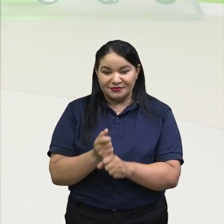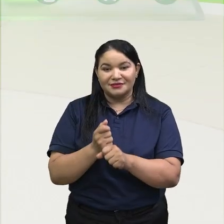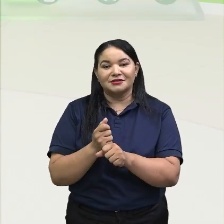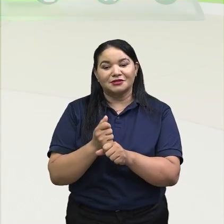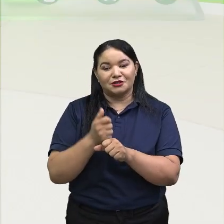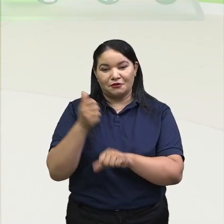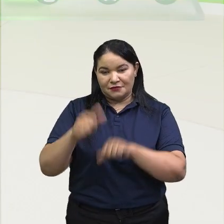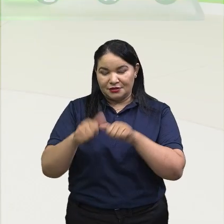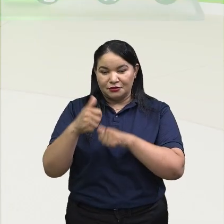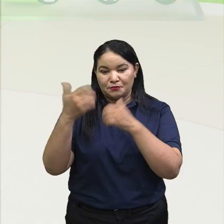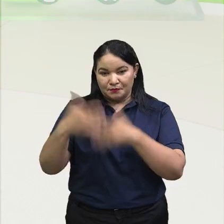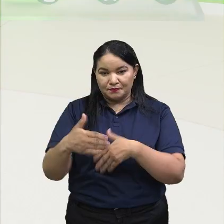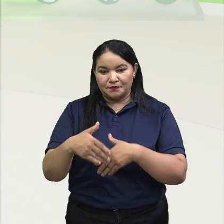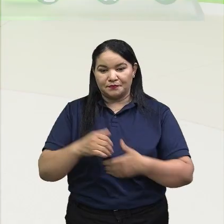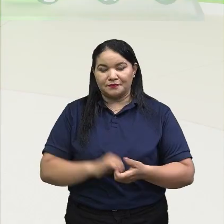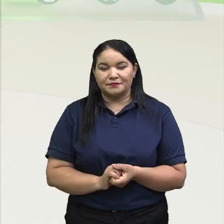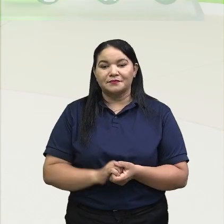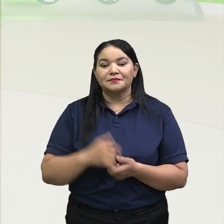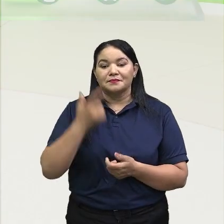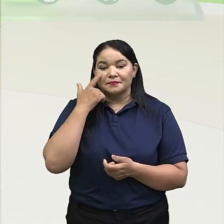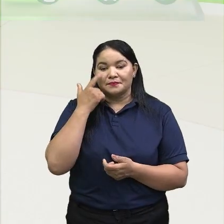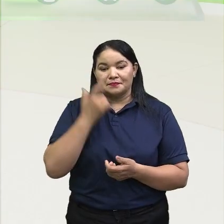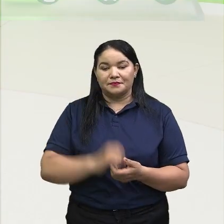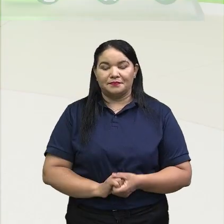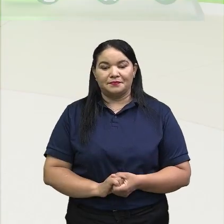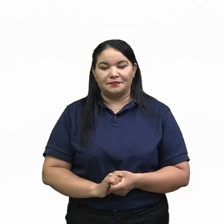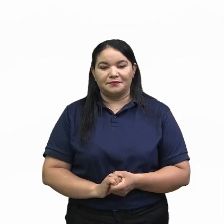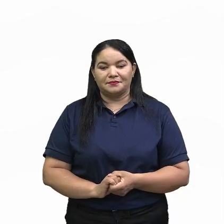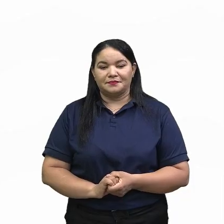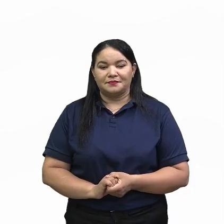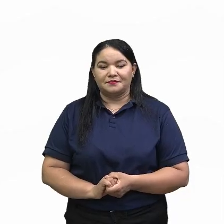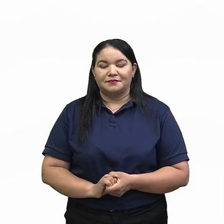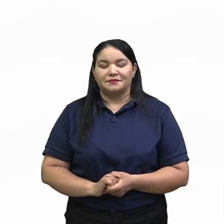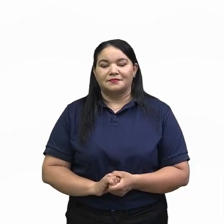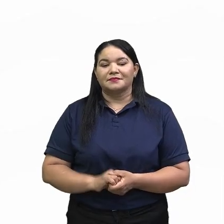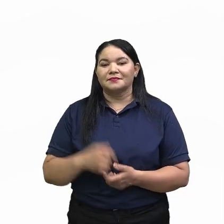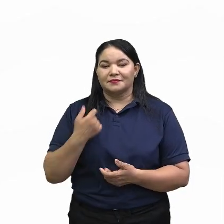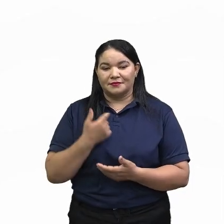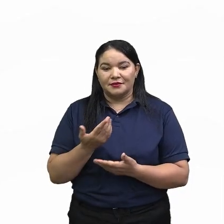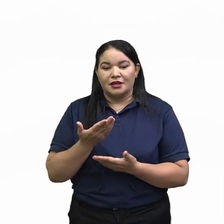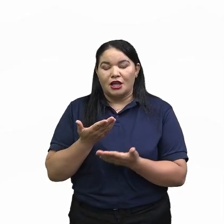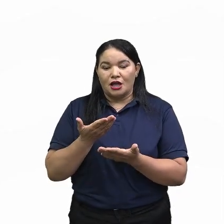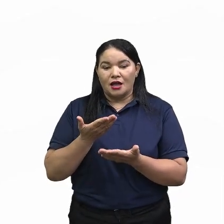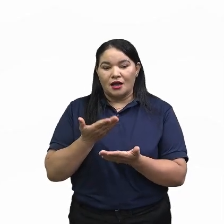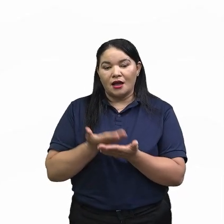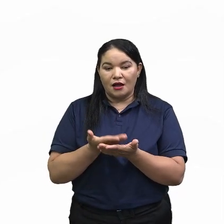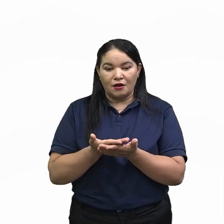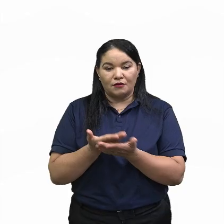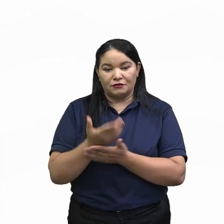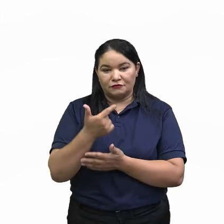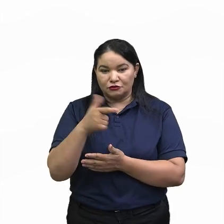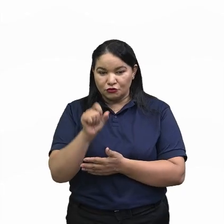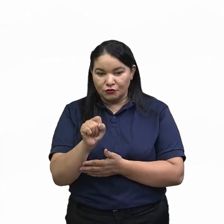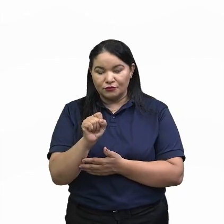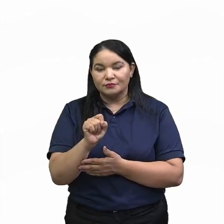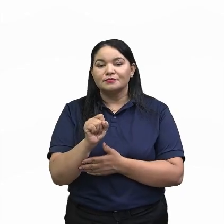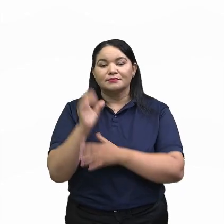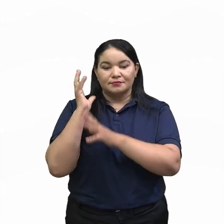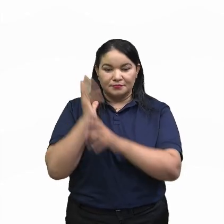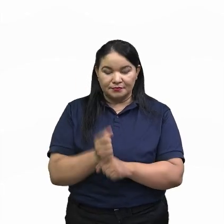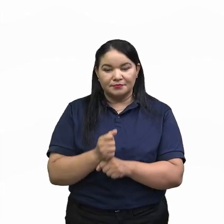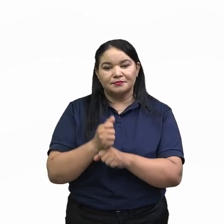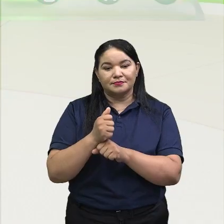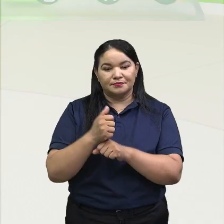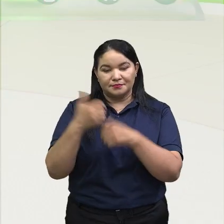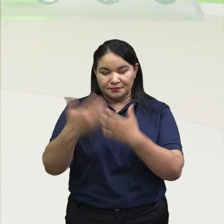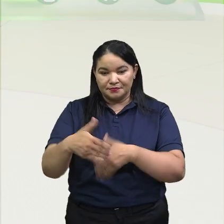e avaliação. Vejam só, teremos então aí a nossa aula 28, é uma aula de revisão